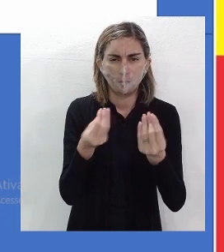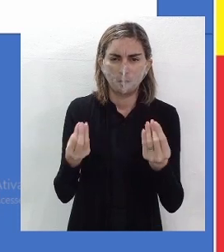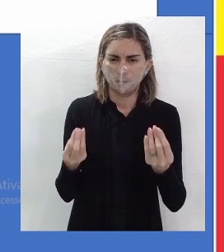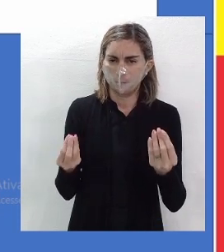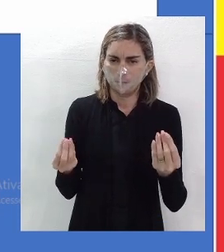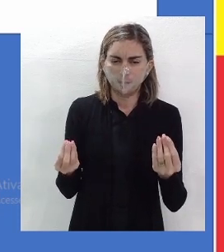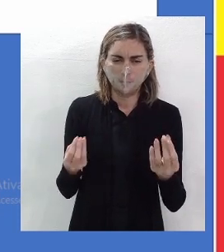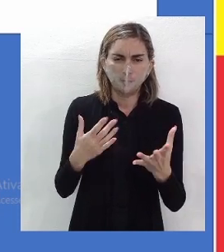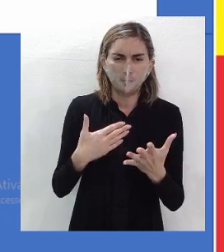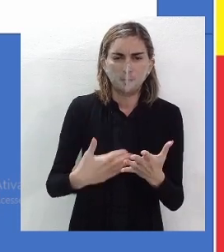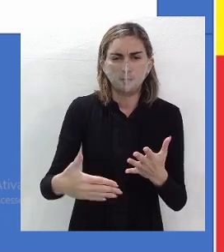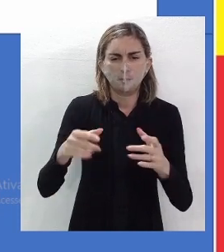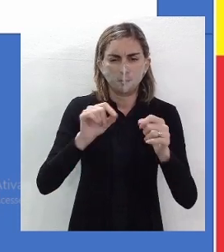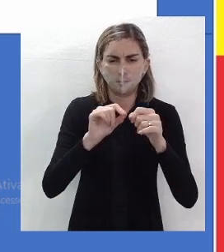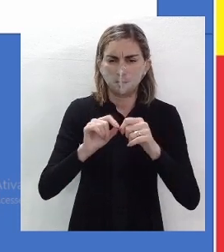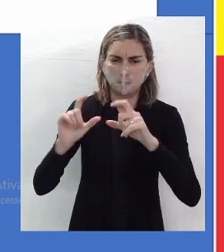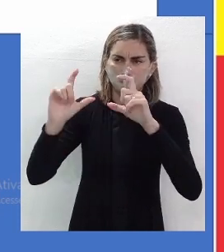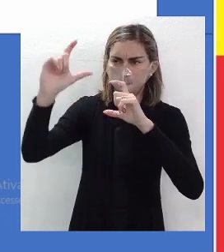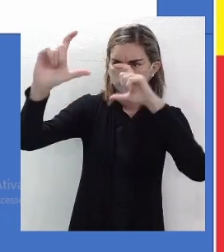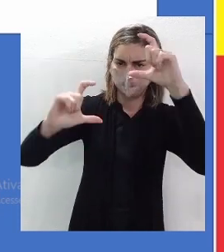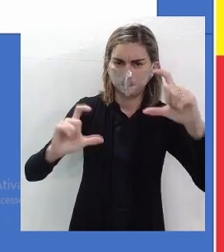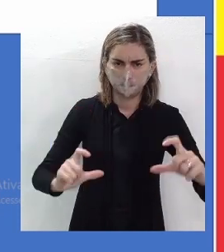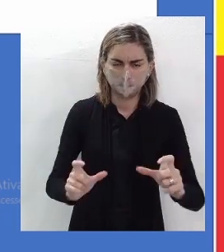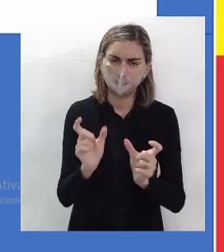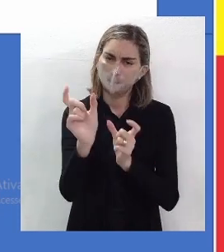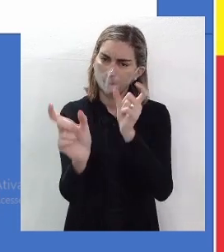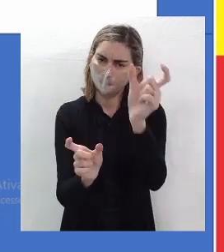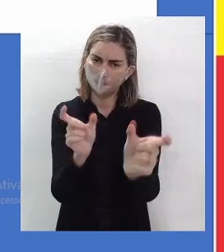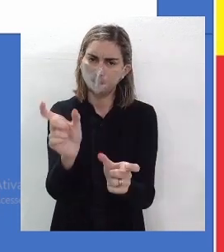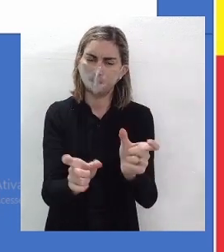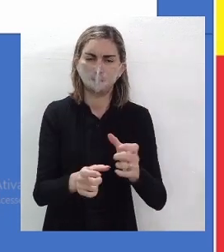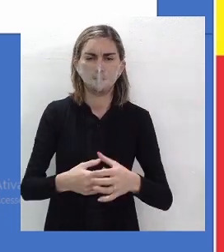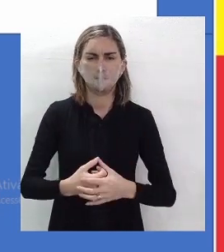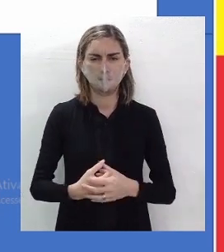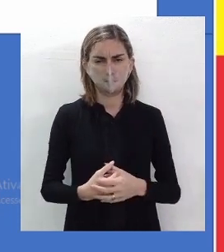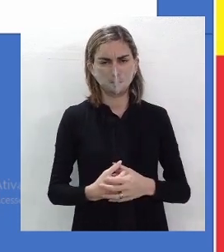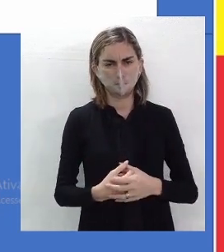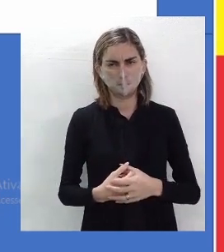instantâneo feito de palavras.